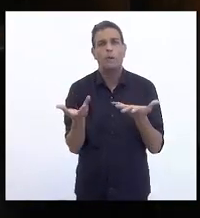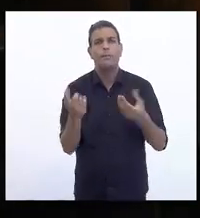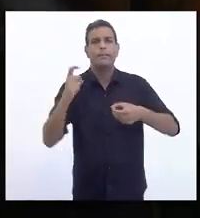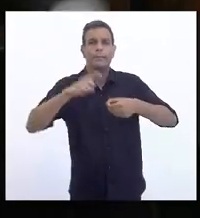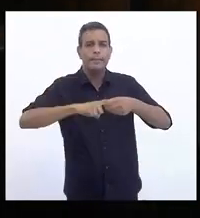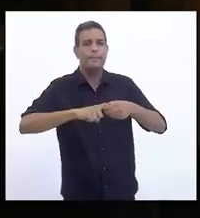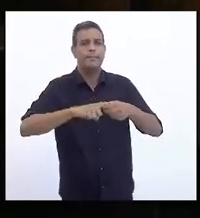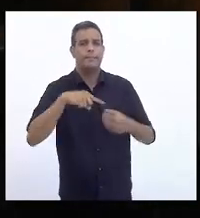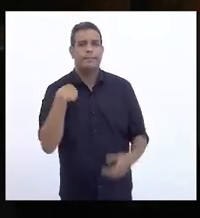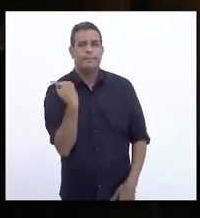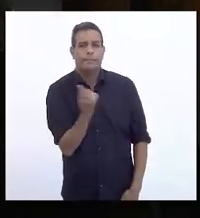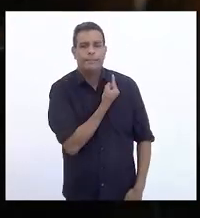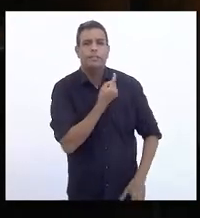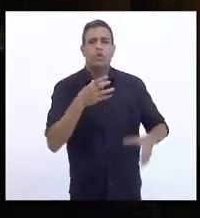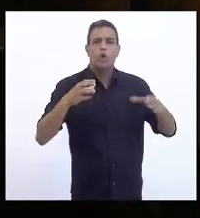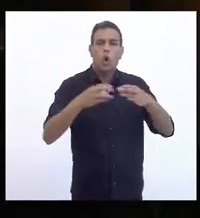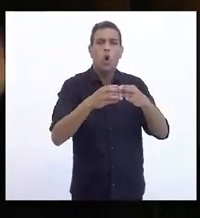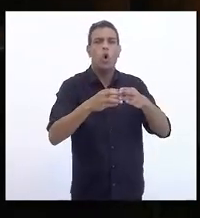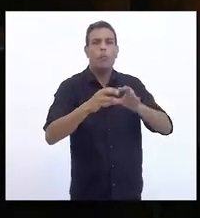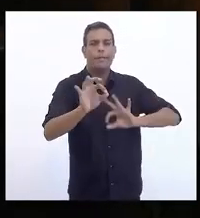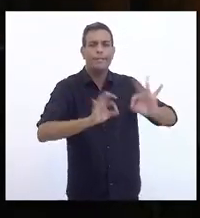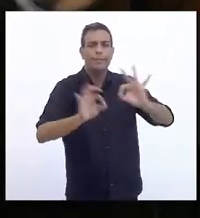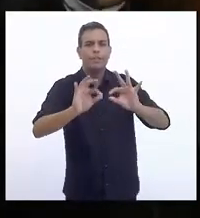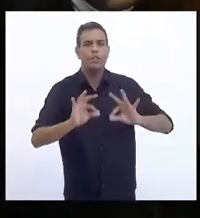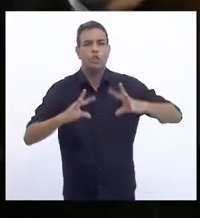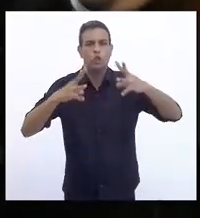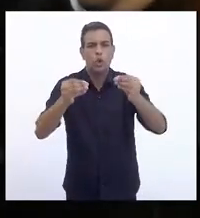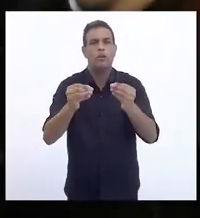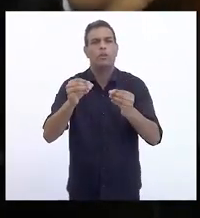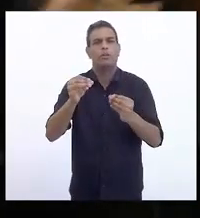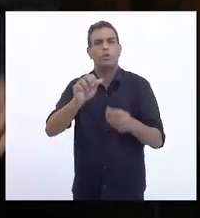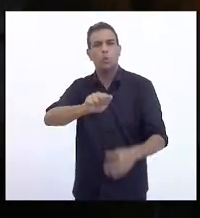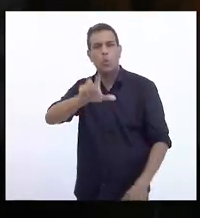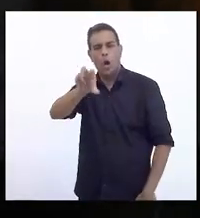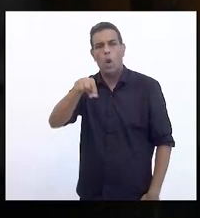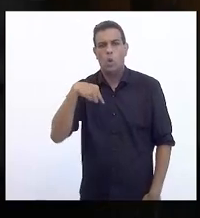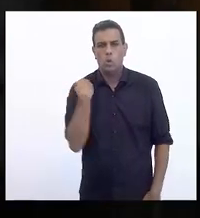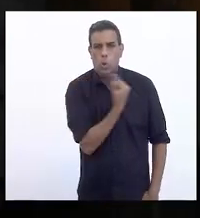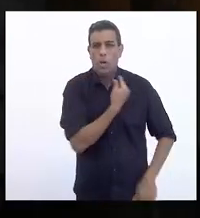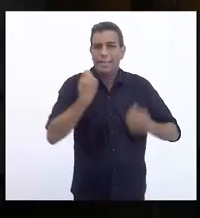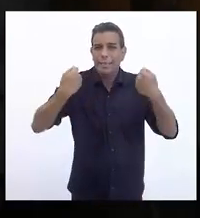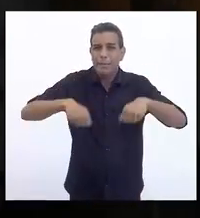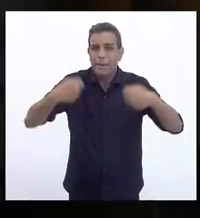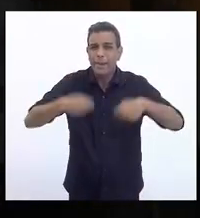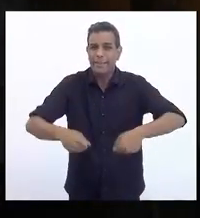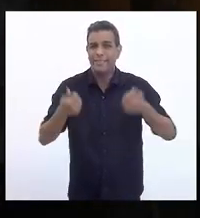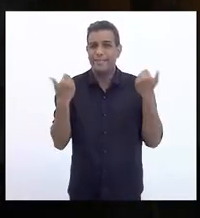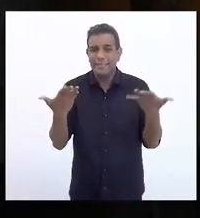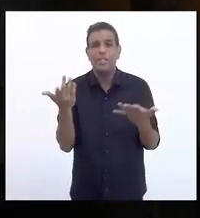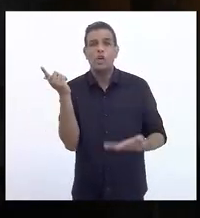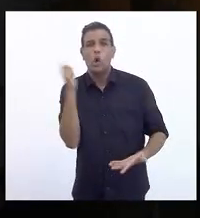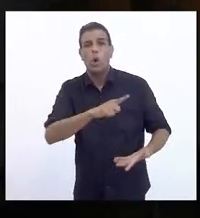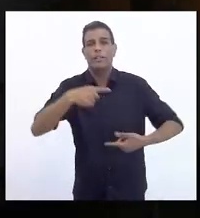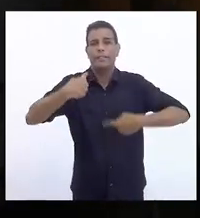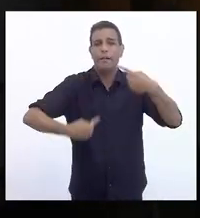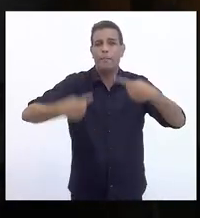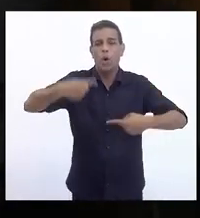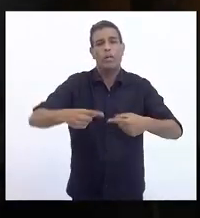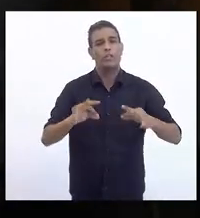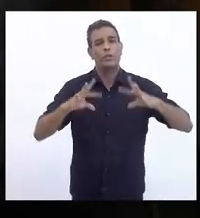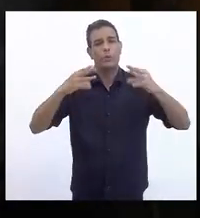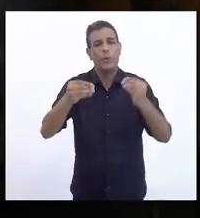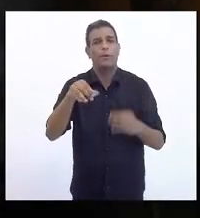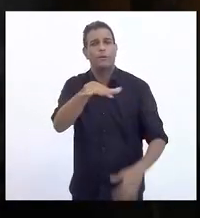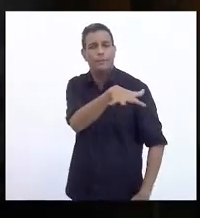só do corpo docente, do corpo técnico e dos estudantes. Isso vocês garantem. Agora, precisa do governo do Estado para ter política pública, Márcio. E